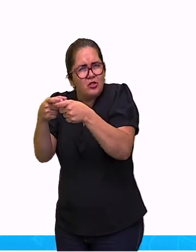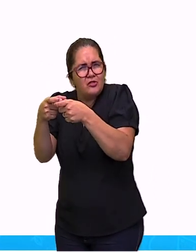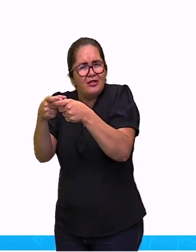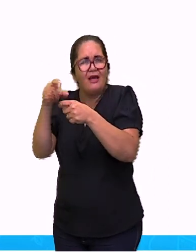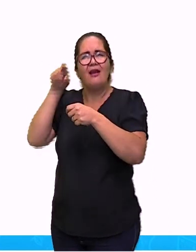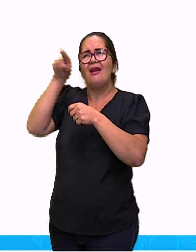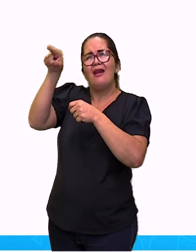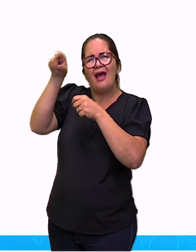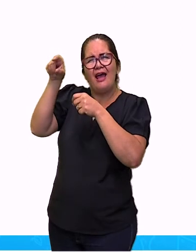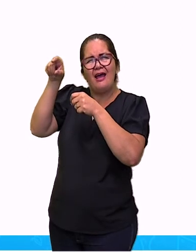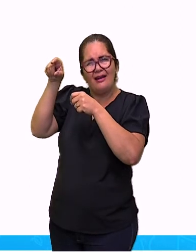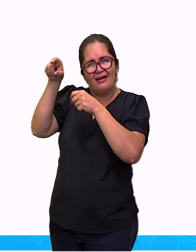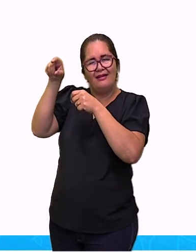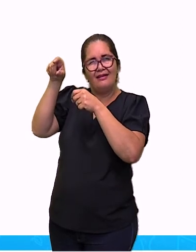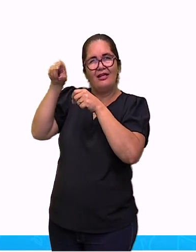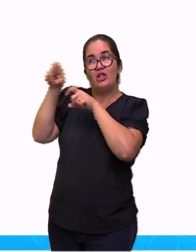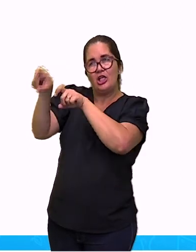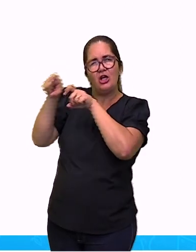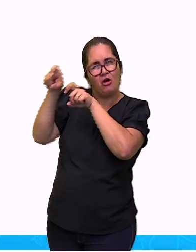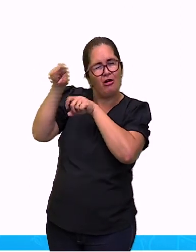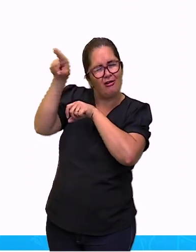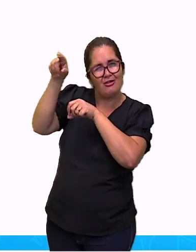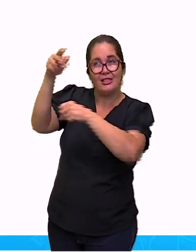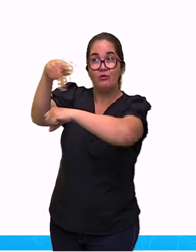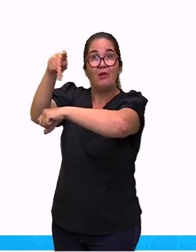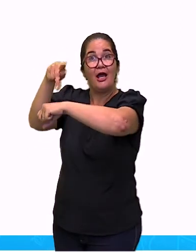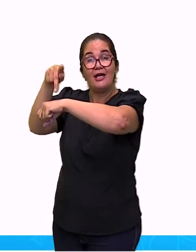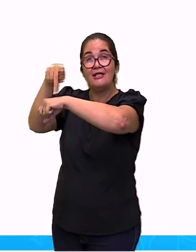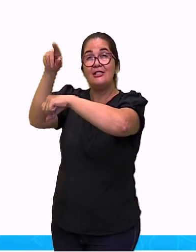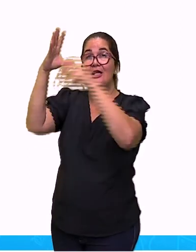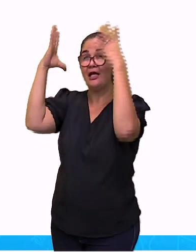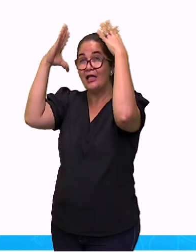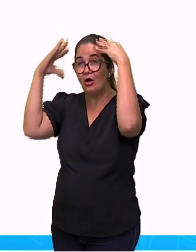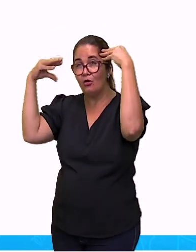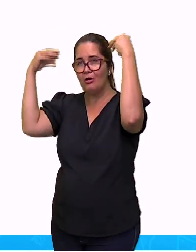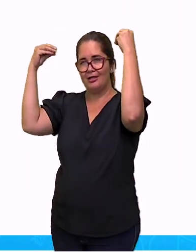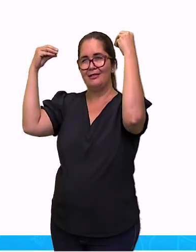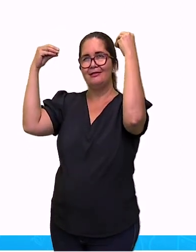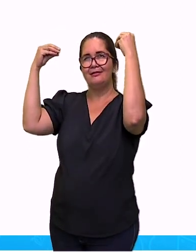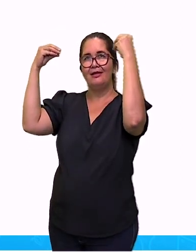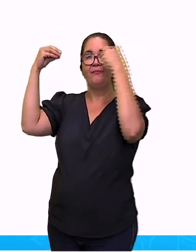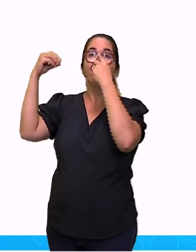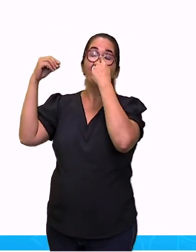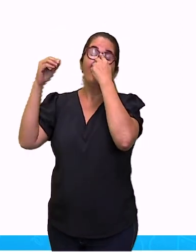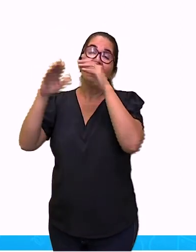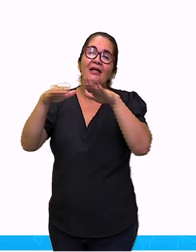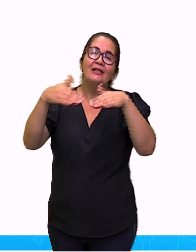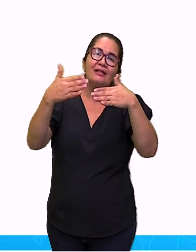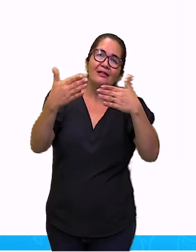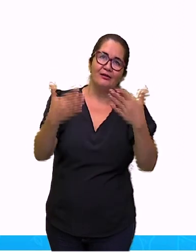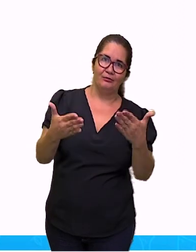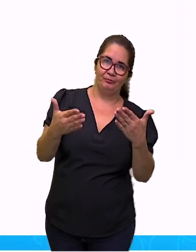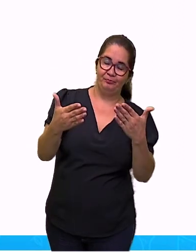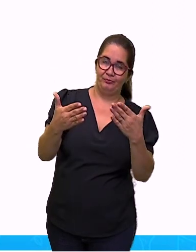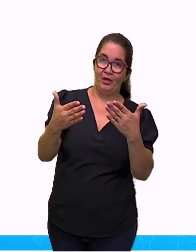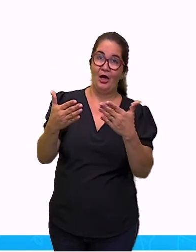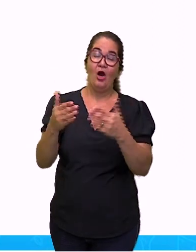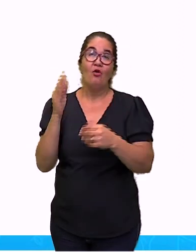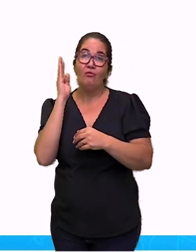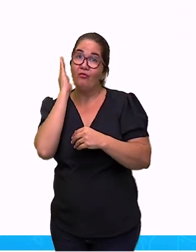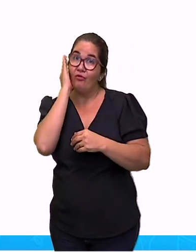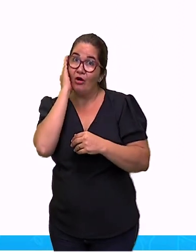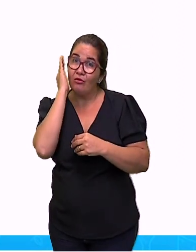em 1853. Ele era filho de pastor e era uma criança, gente, muito rebelde.